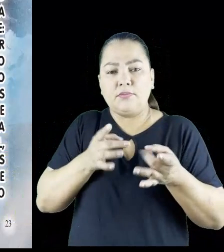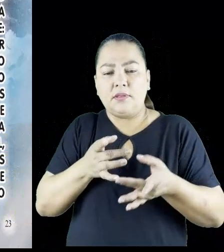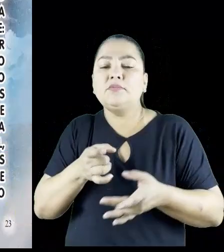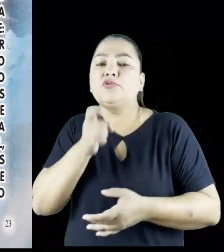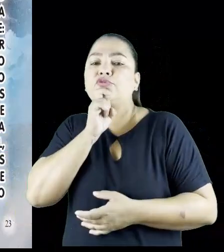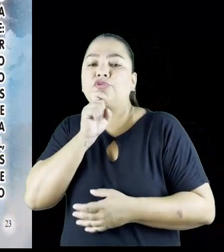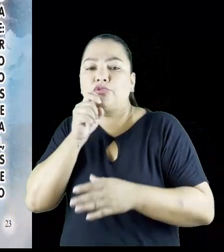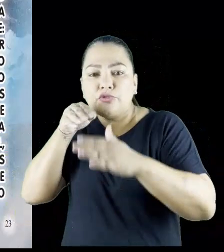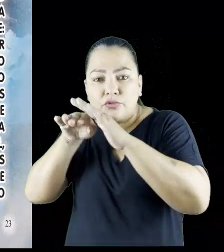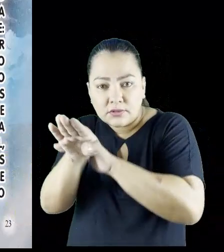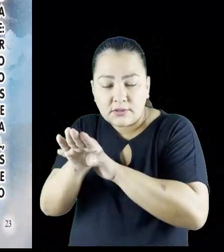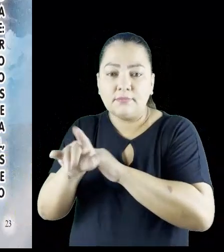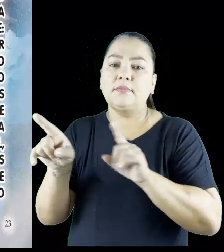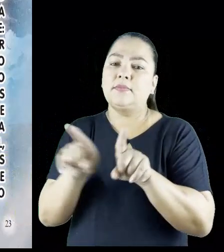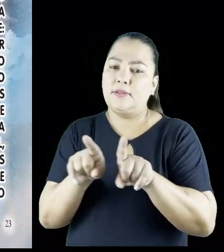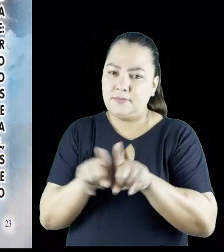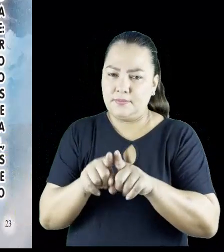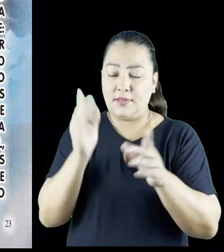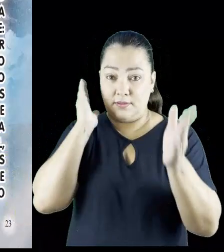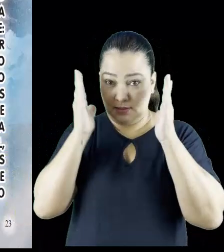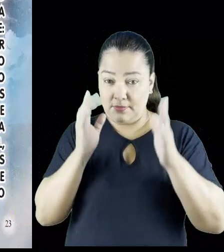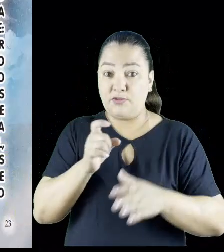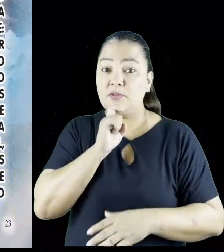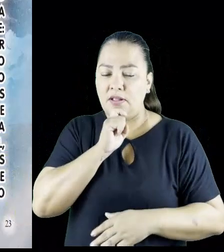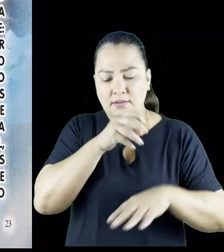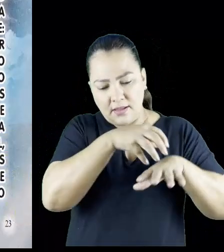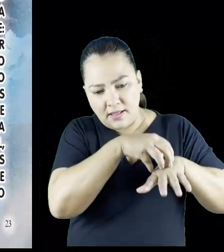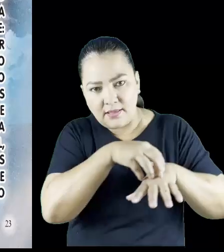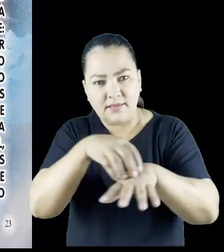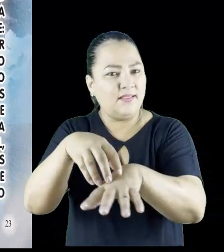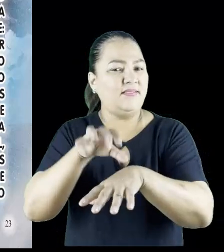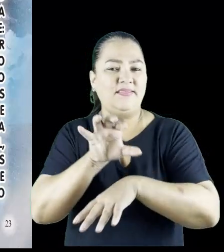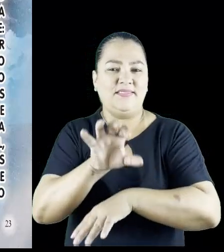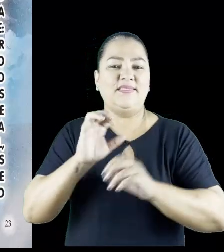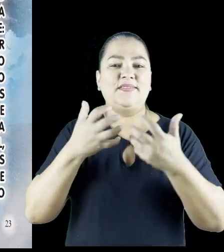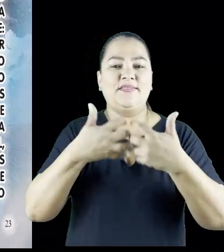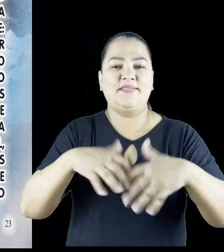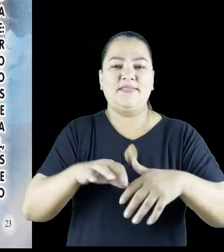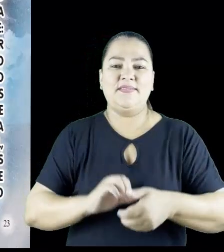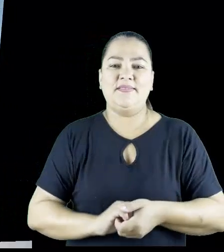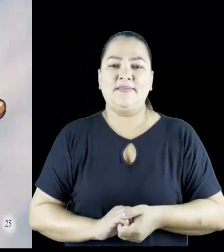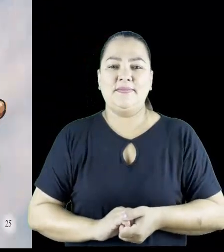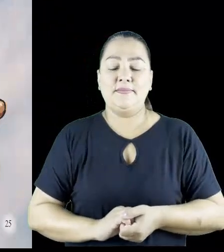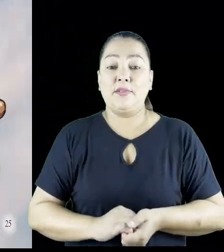peixe era gelado. Vinha um caminhão-baú também gelado e levava o peixe. Era assim.